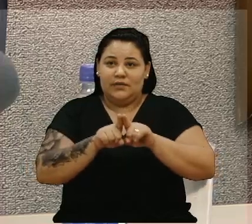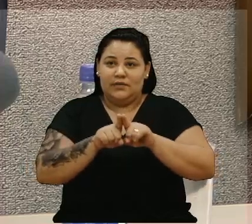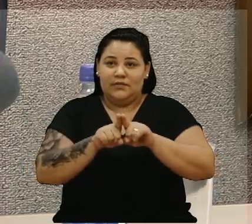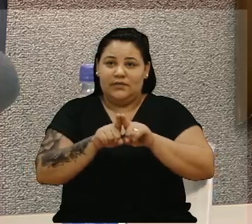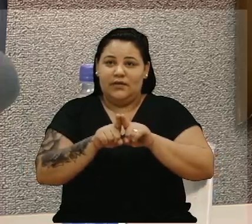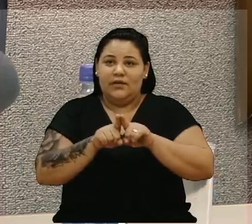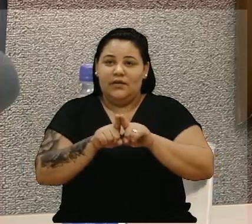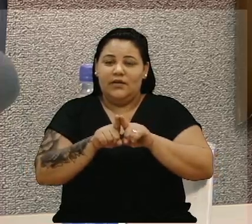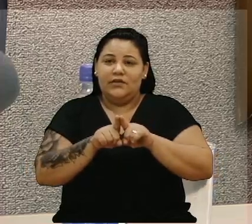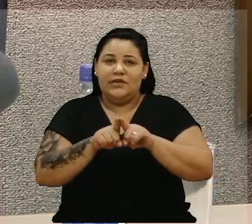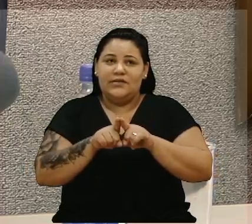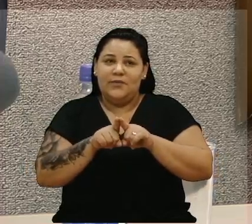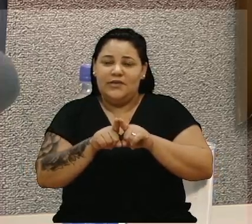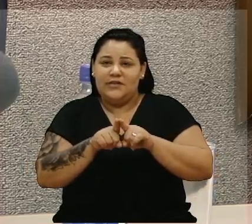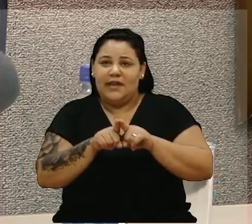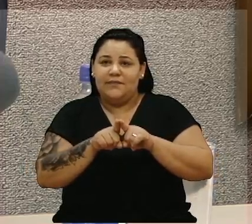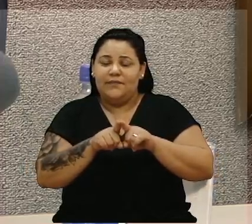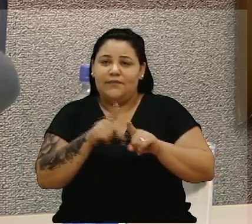em demagogia,